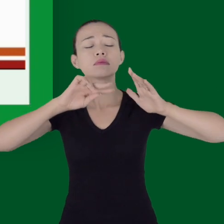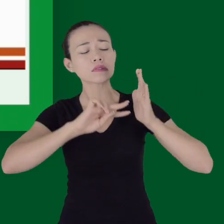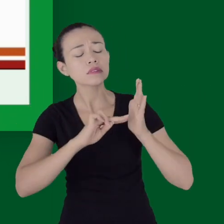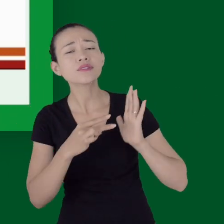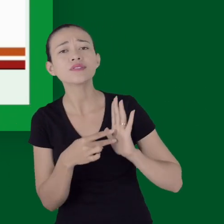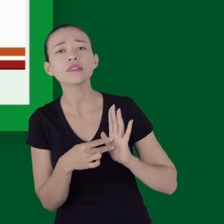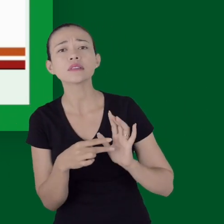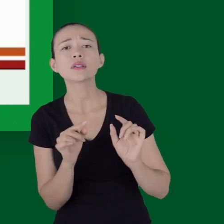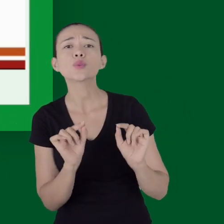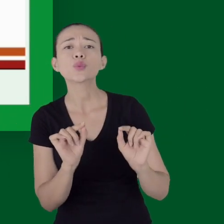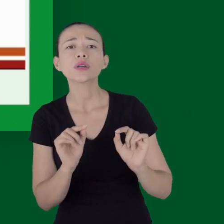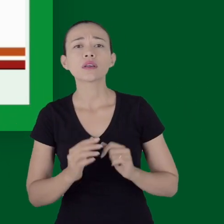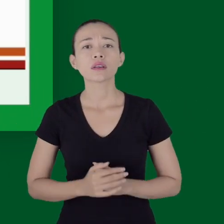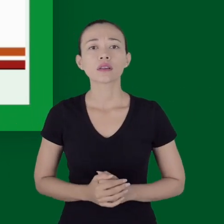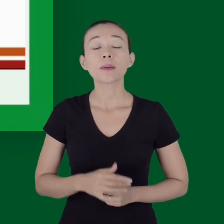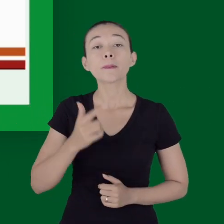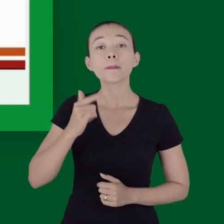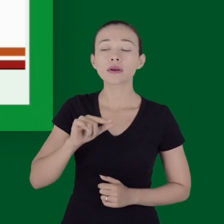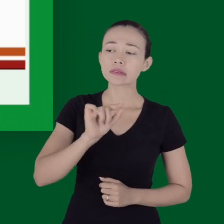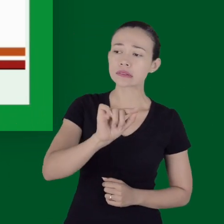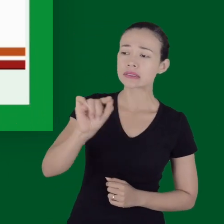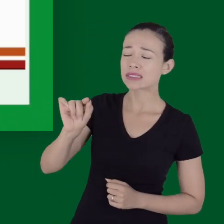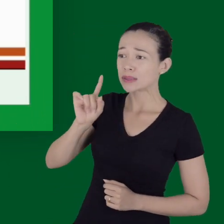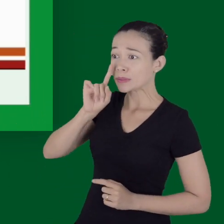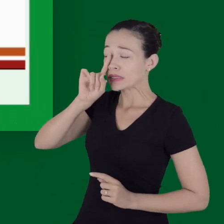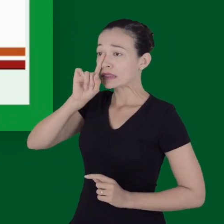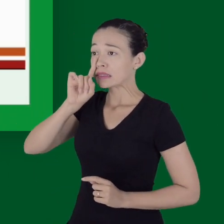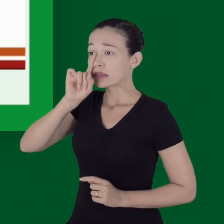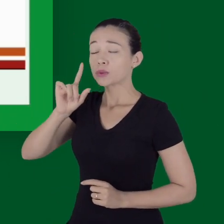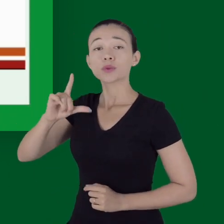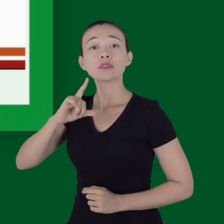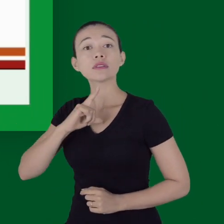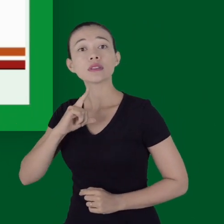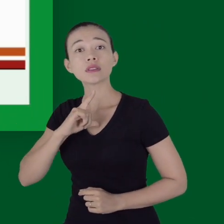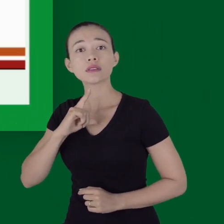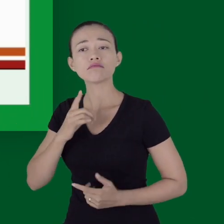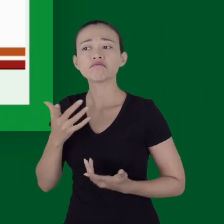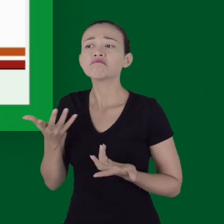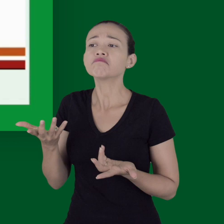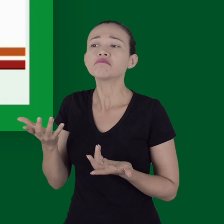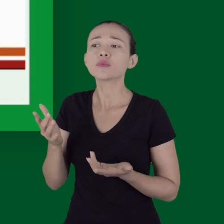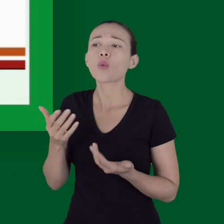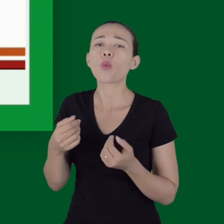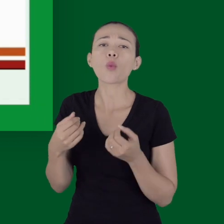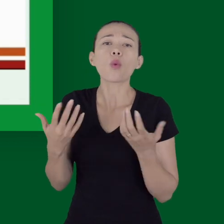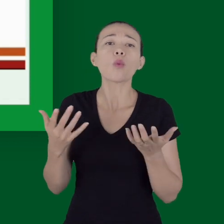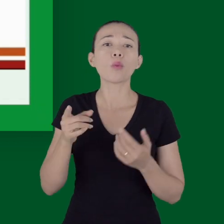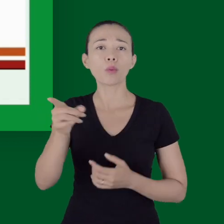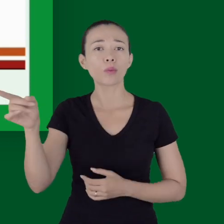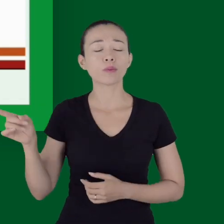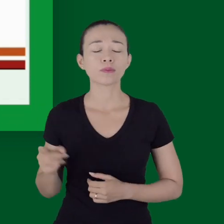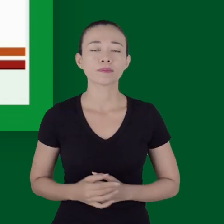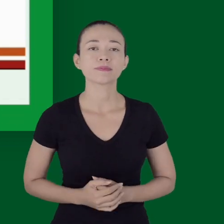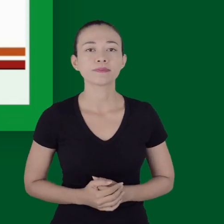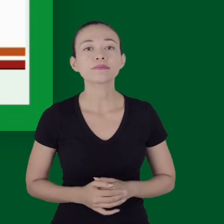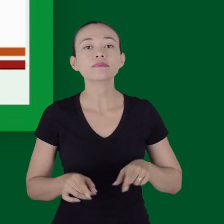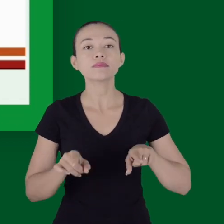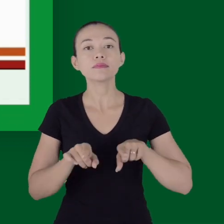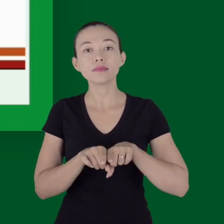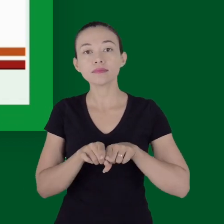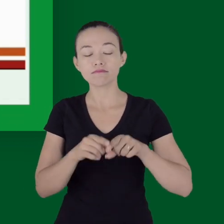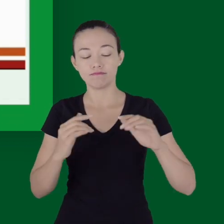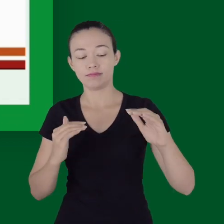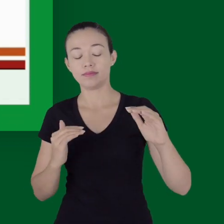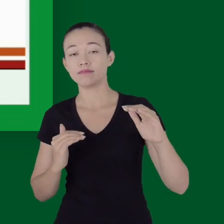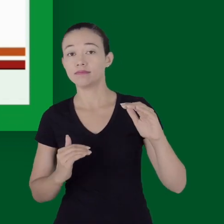Definir o que é afogamento, identificar os fatores de risco, traçar planos de intervenções iniciais à vítima de